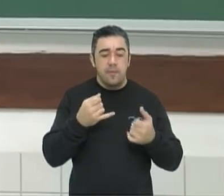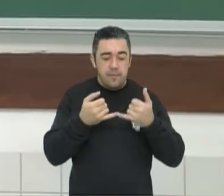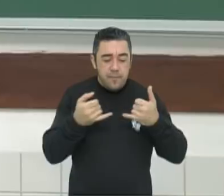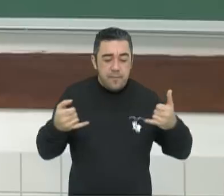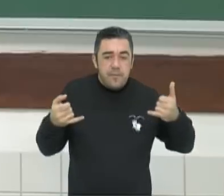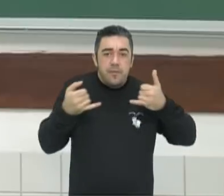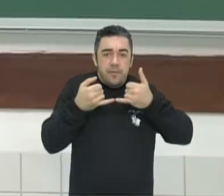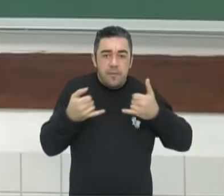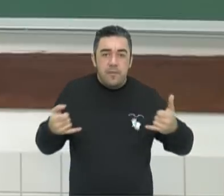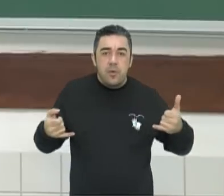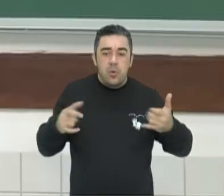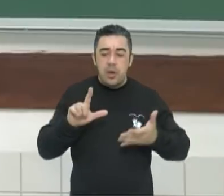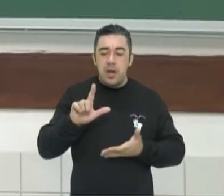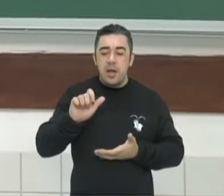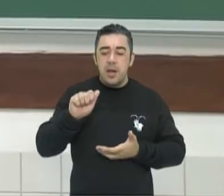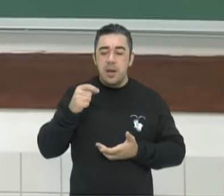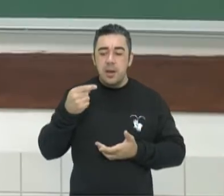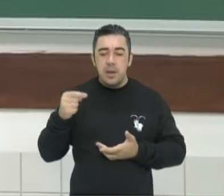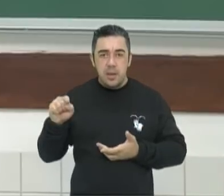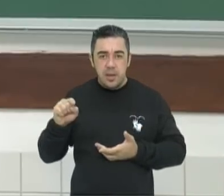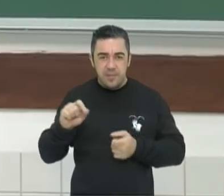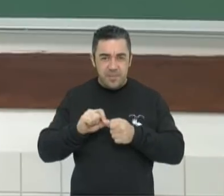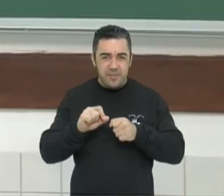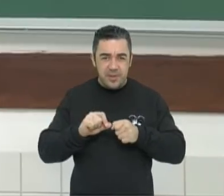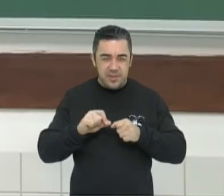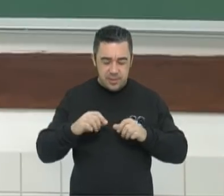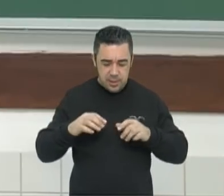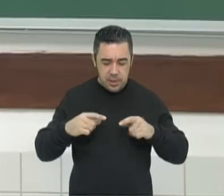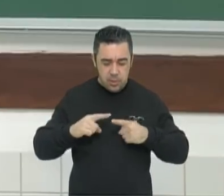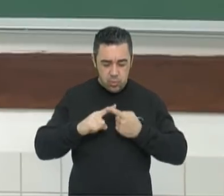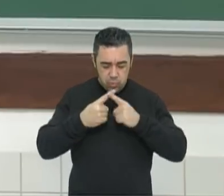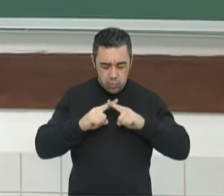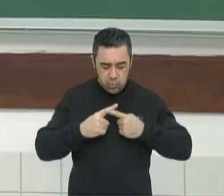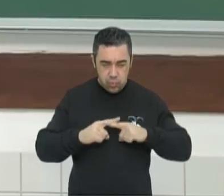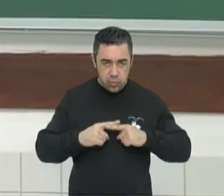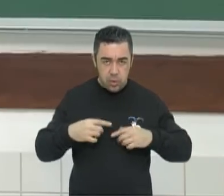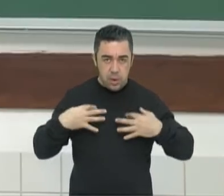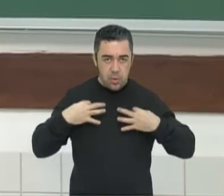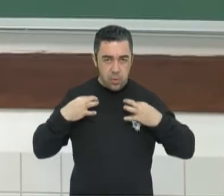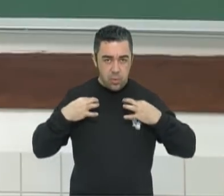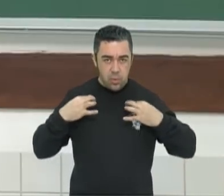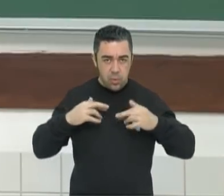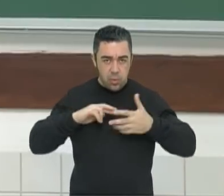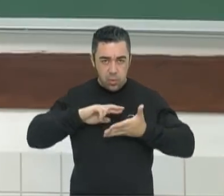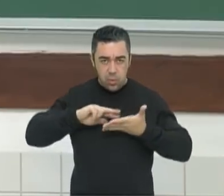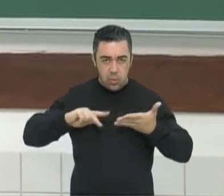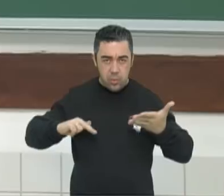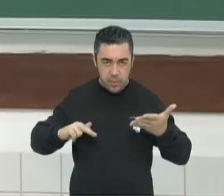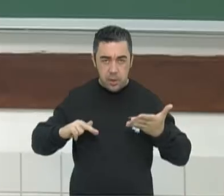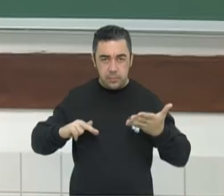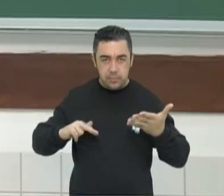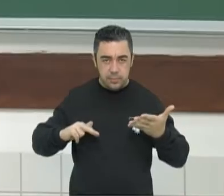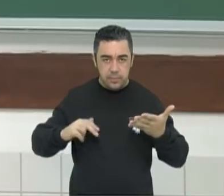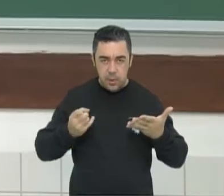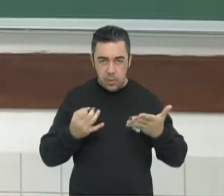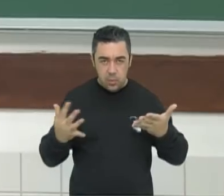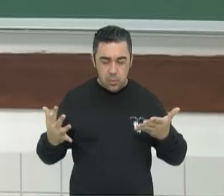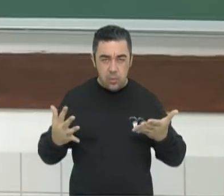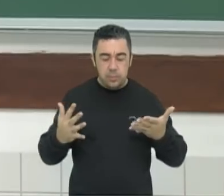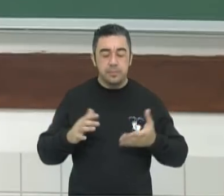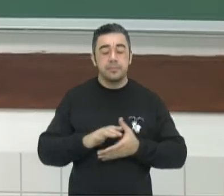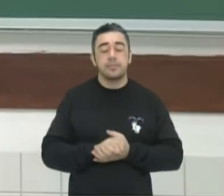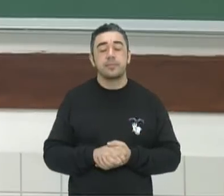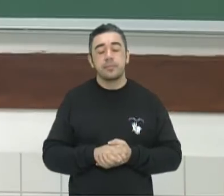né? Transporte de lã, que é a matéria-prima para alguns tecidos, né? Para alguns objetos,